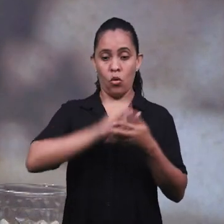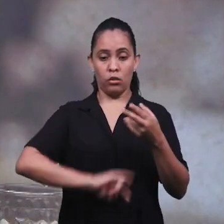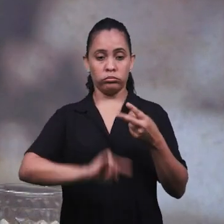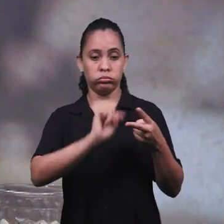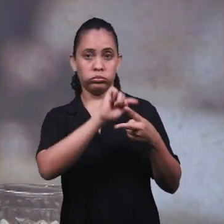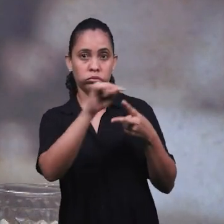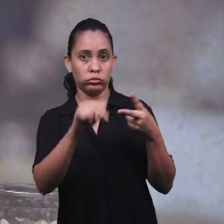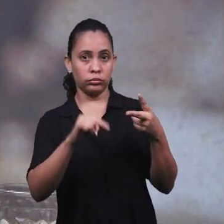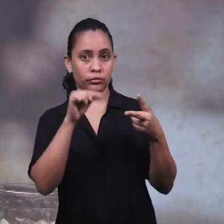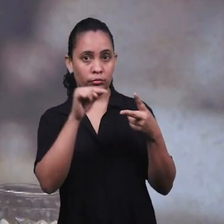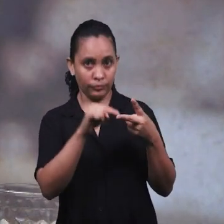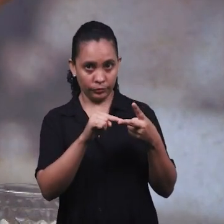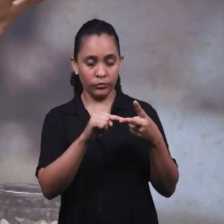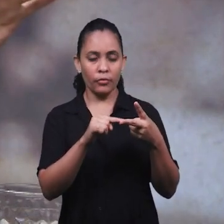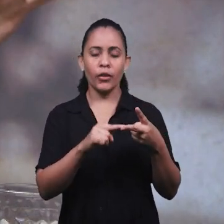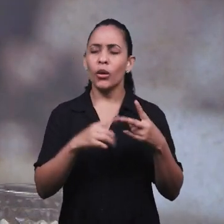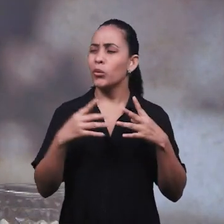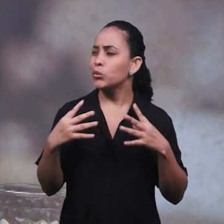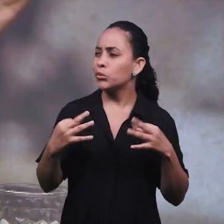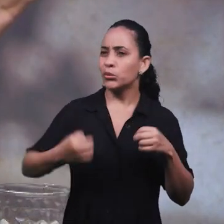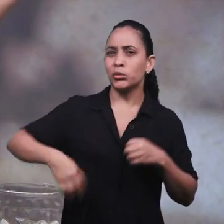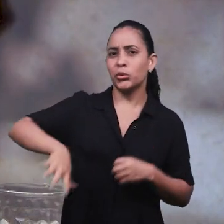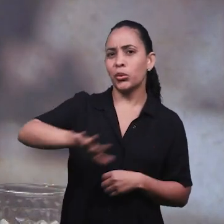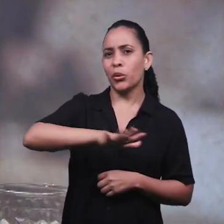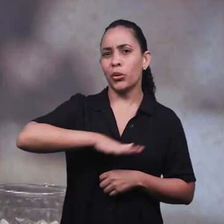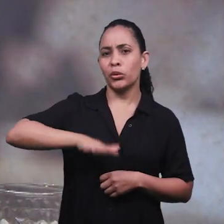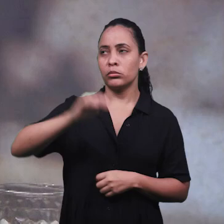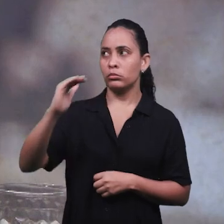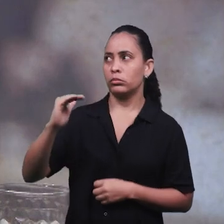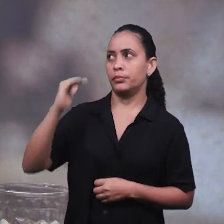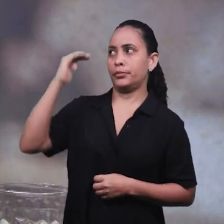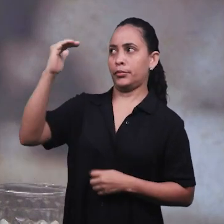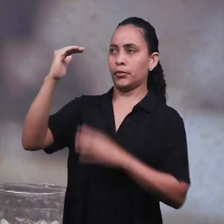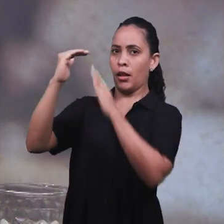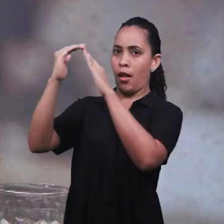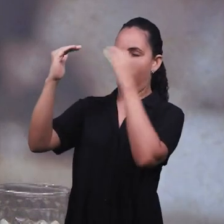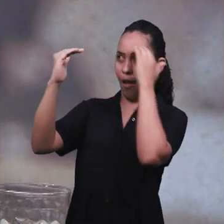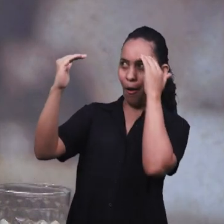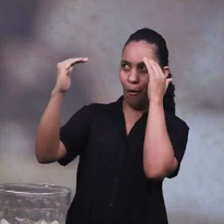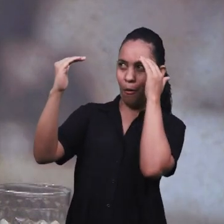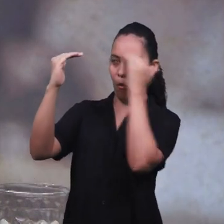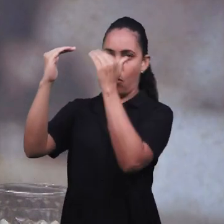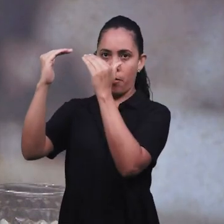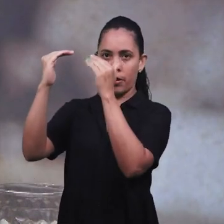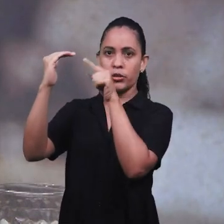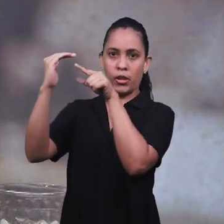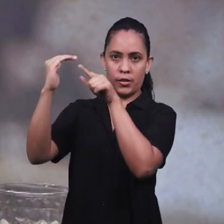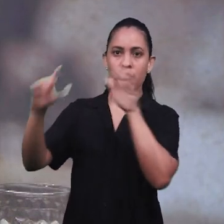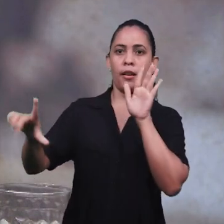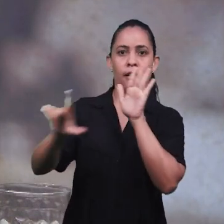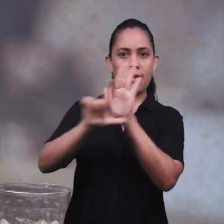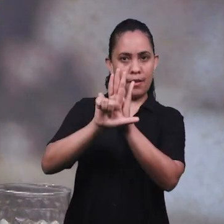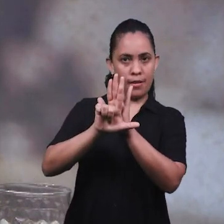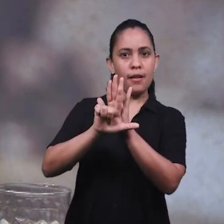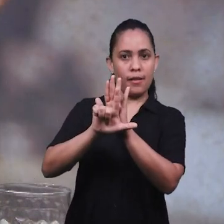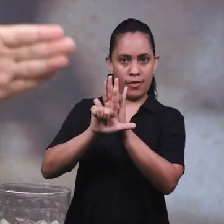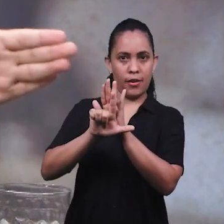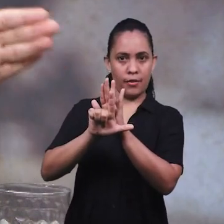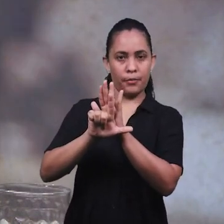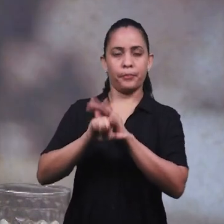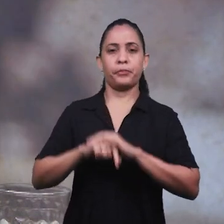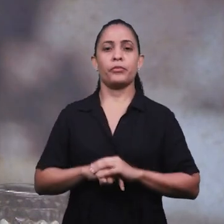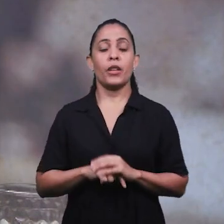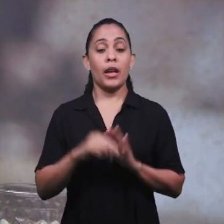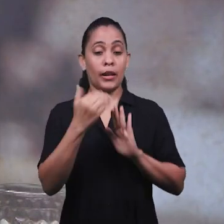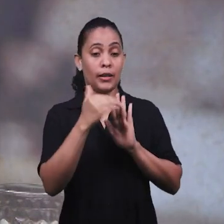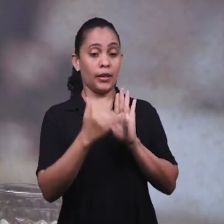Interno. Então, todos os condomínios estão submetidos ao Código Civil, mas cada condomínio tem as suas regras internas